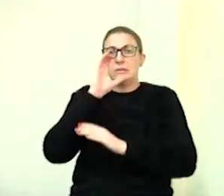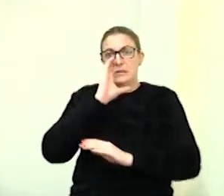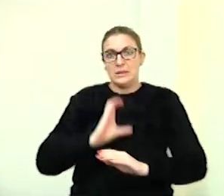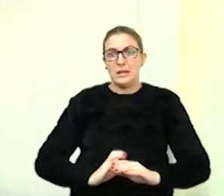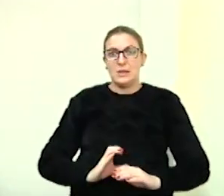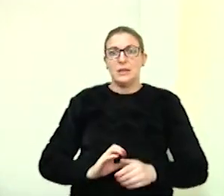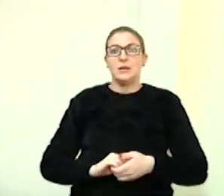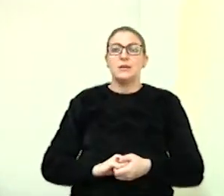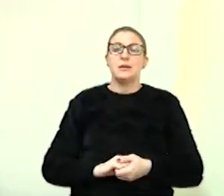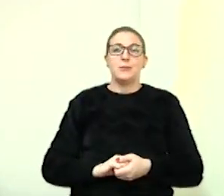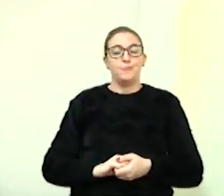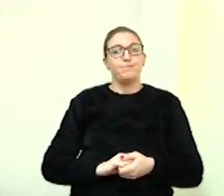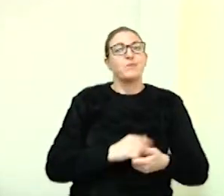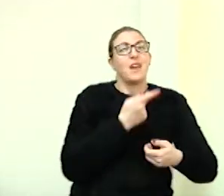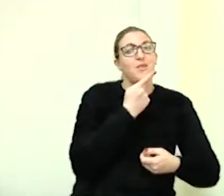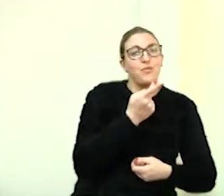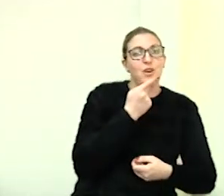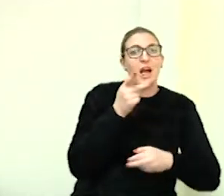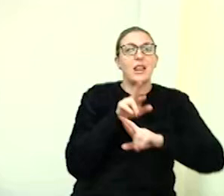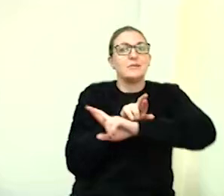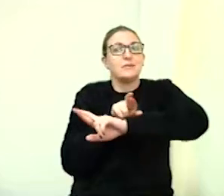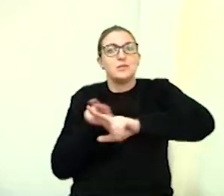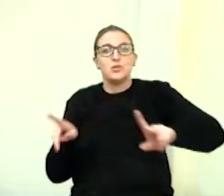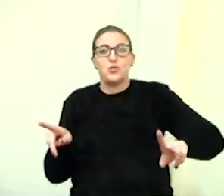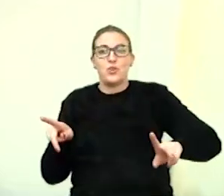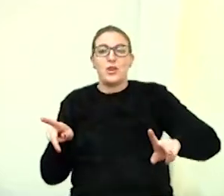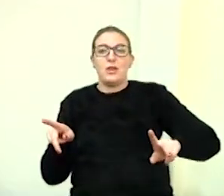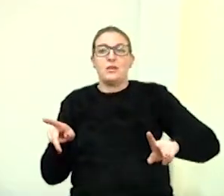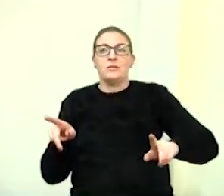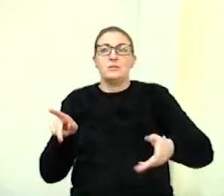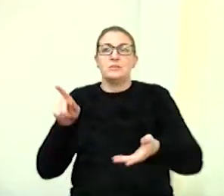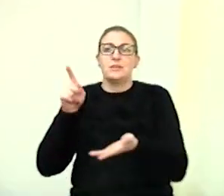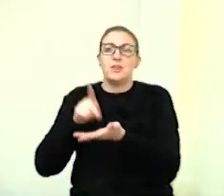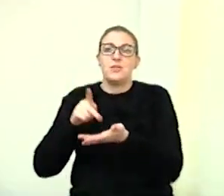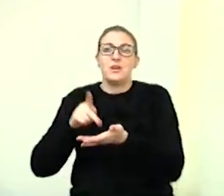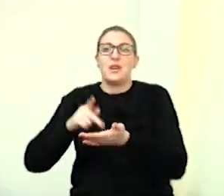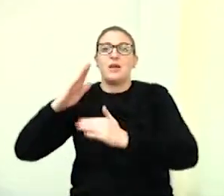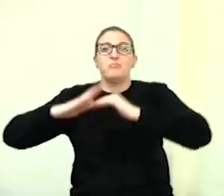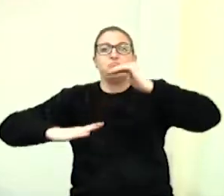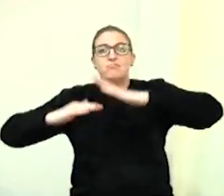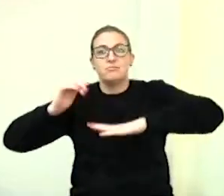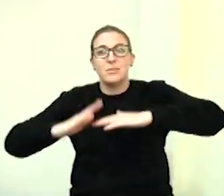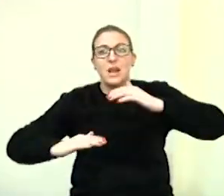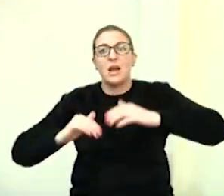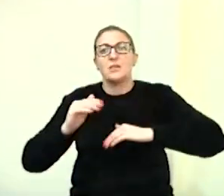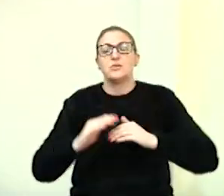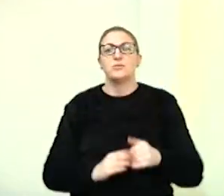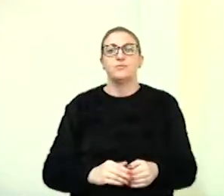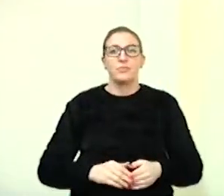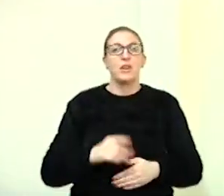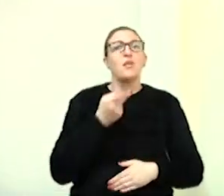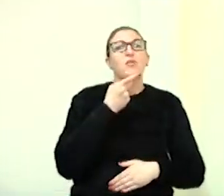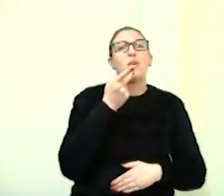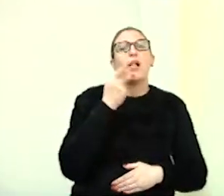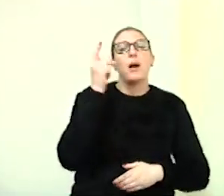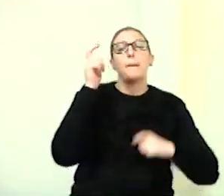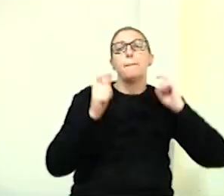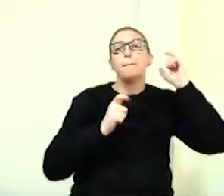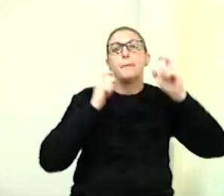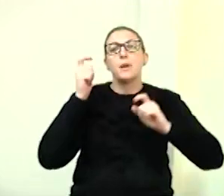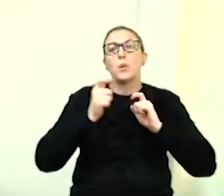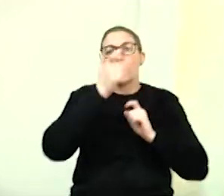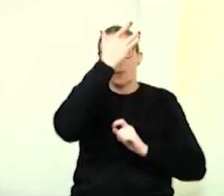discurso fica longe da prática. Quer dizer que se preocupa com as pessoas, no discurso é uma coisa, Montevane.